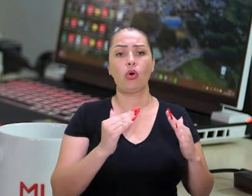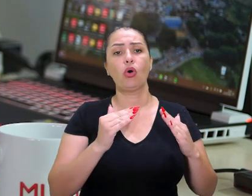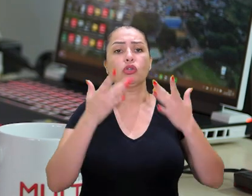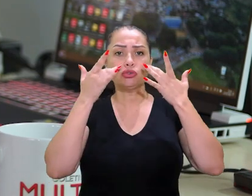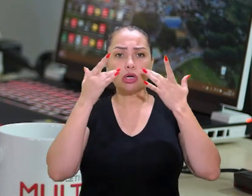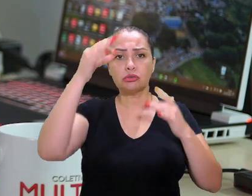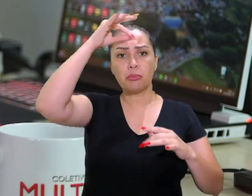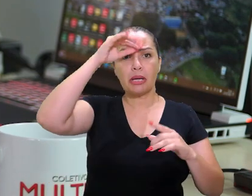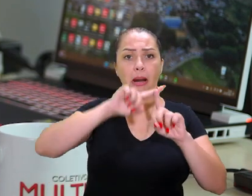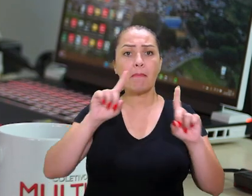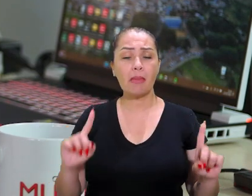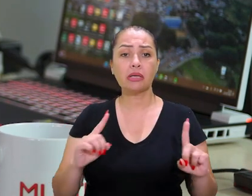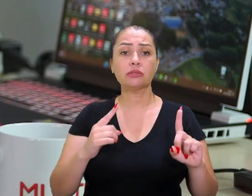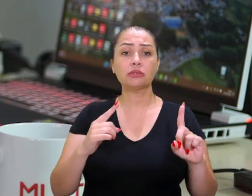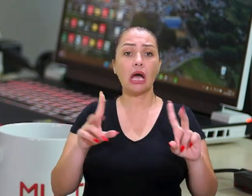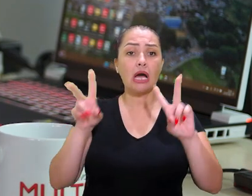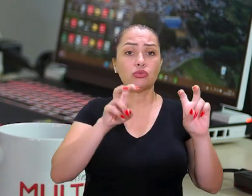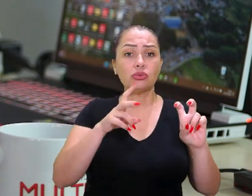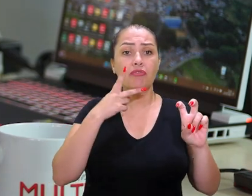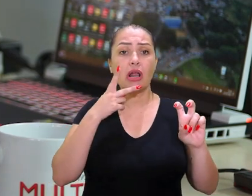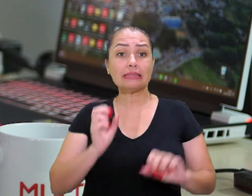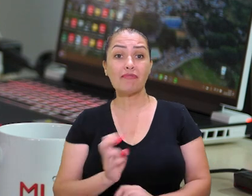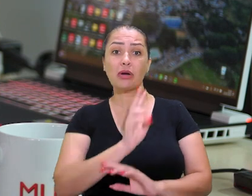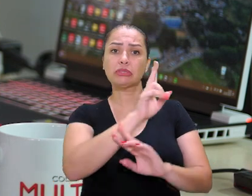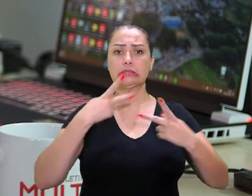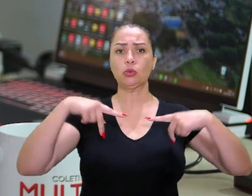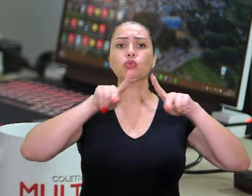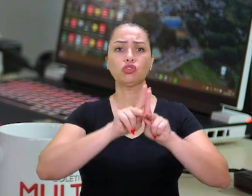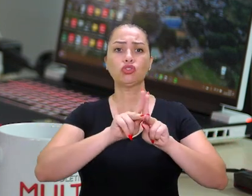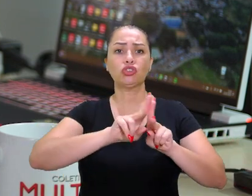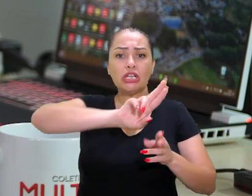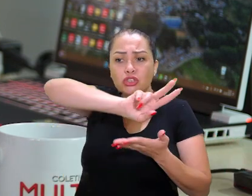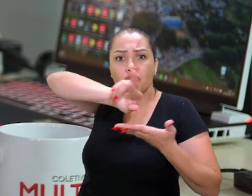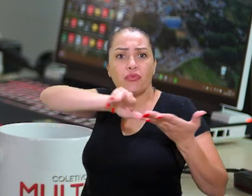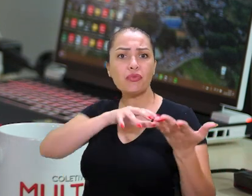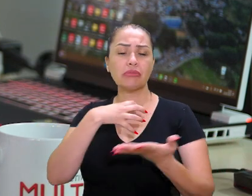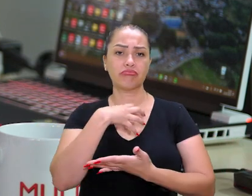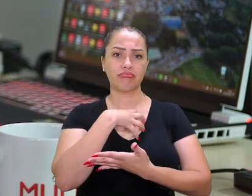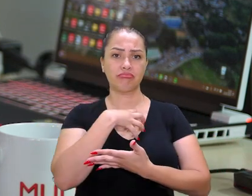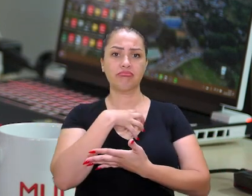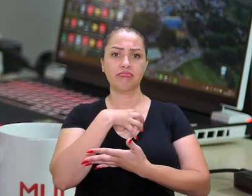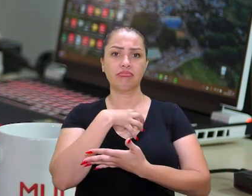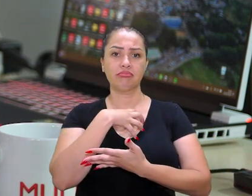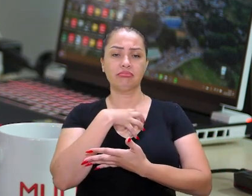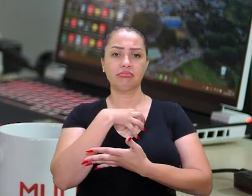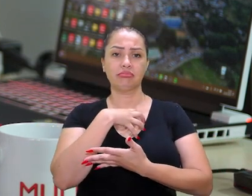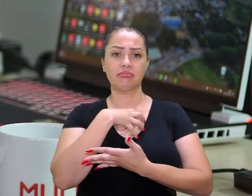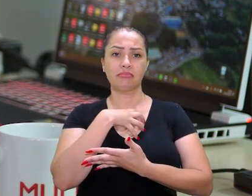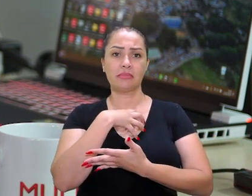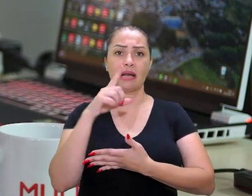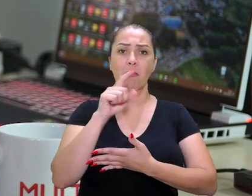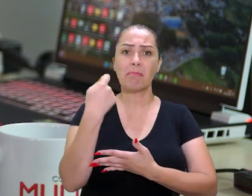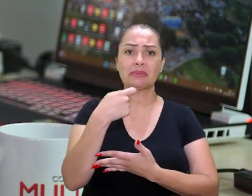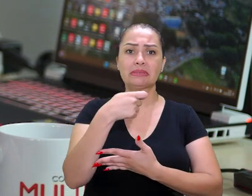com algo que falasse sobre a questão da valorização do ser humano nos seus mais variados aspectos, e isso independente de qualquer